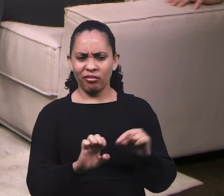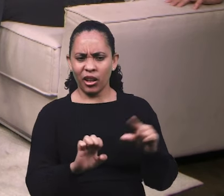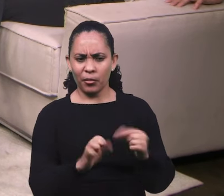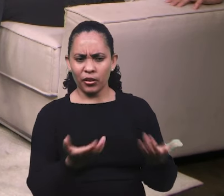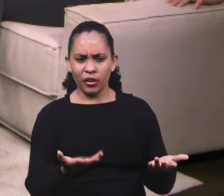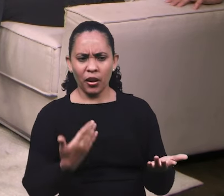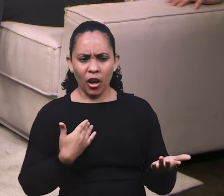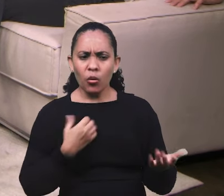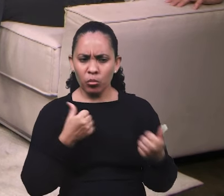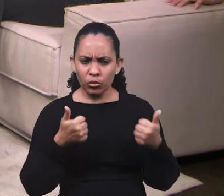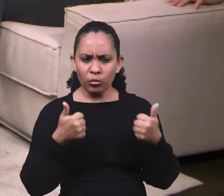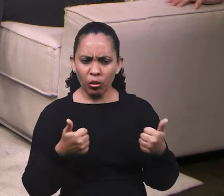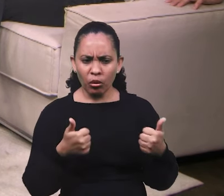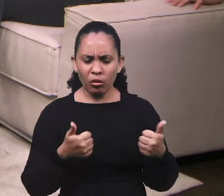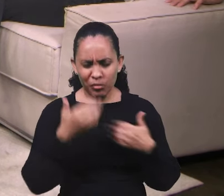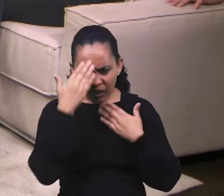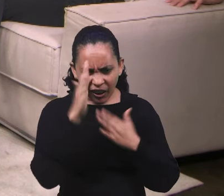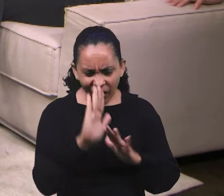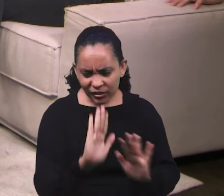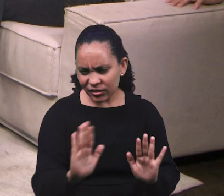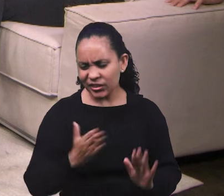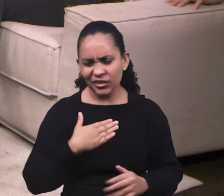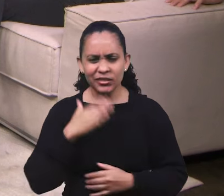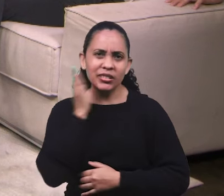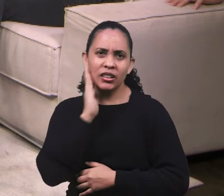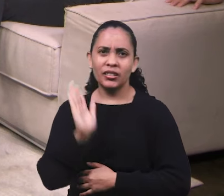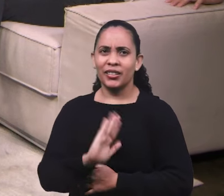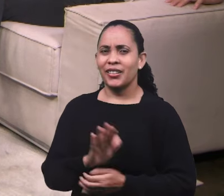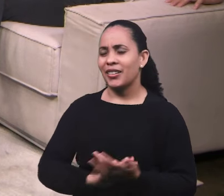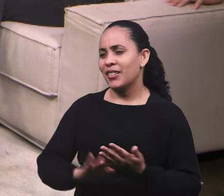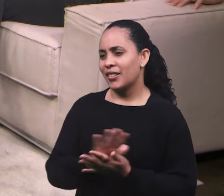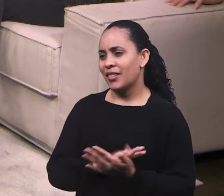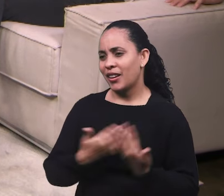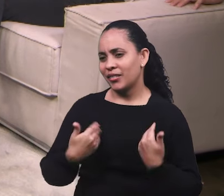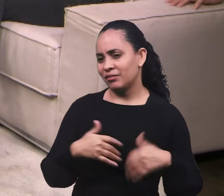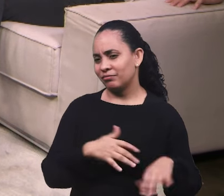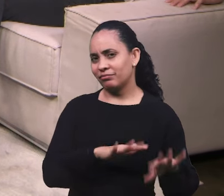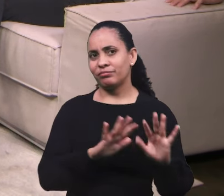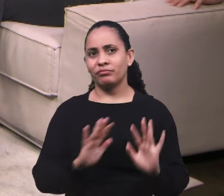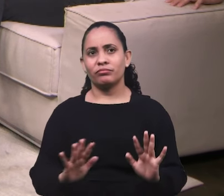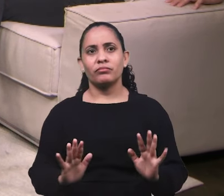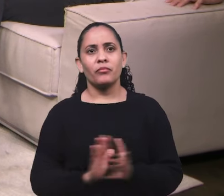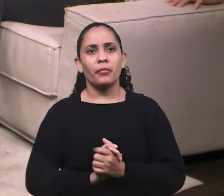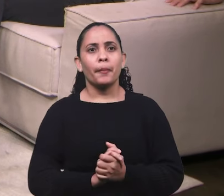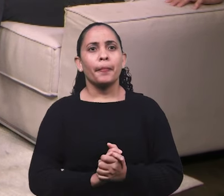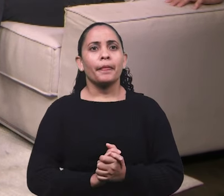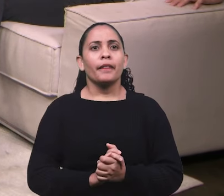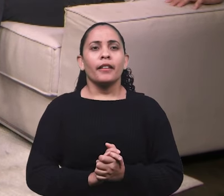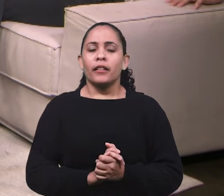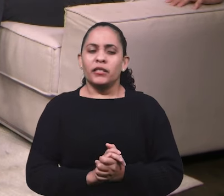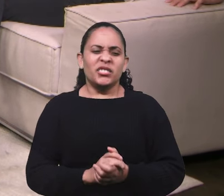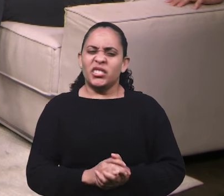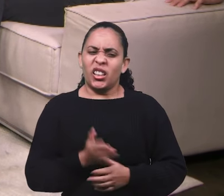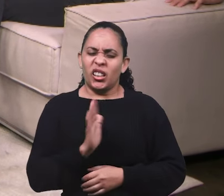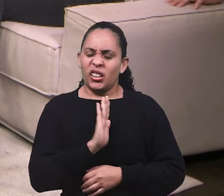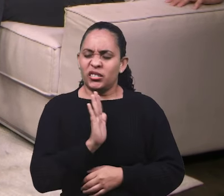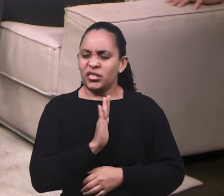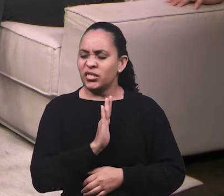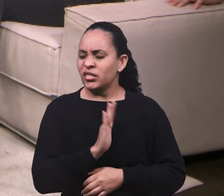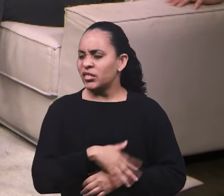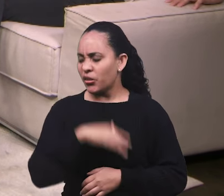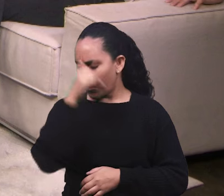negócio bacana, mas eu não entendo nada disso que você está falando comigo. Não vou arriscar. Não vou arriscar, não vou